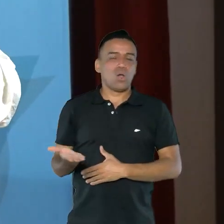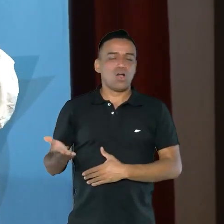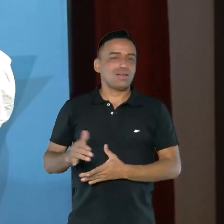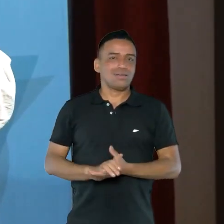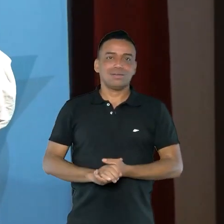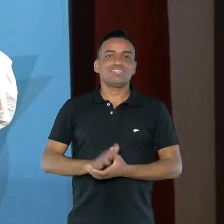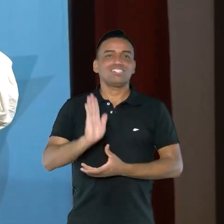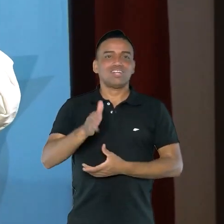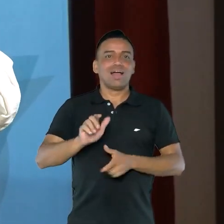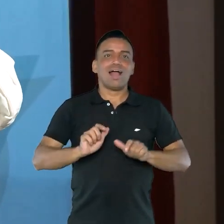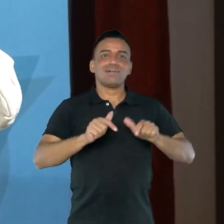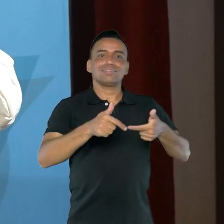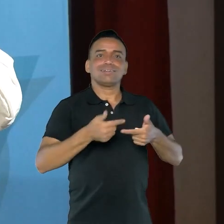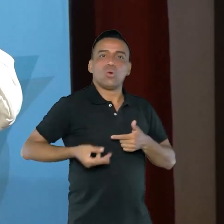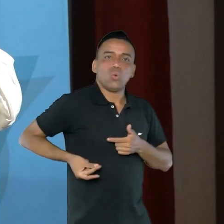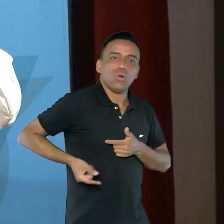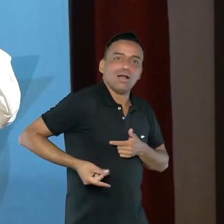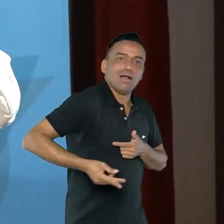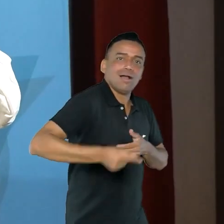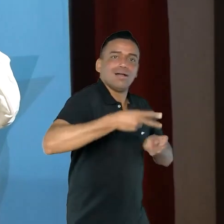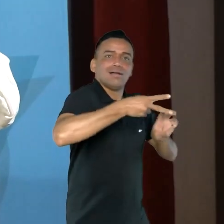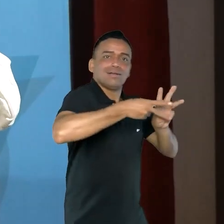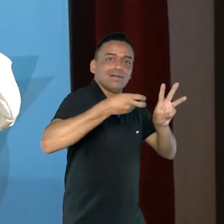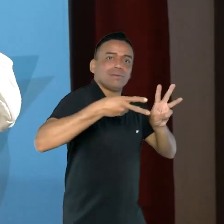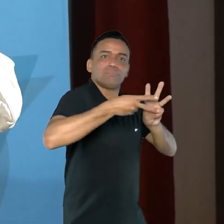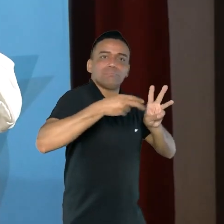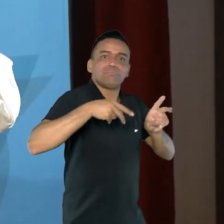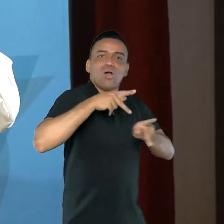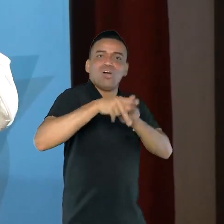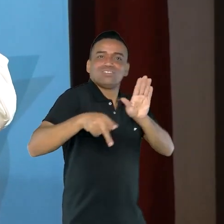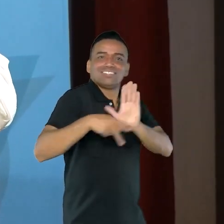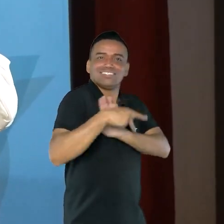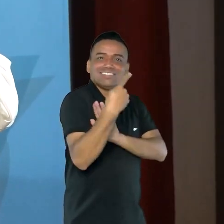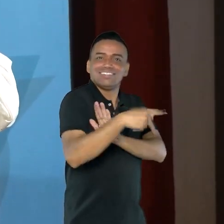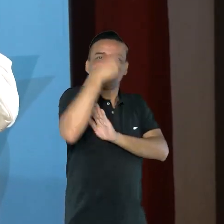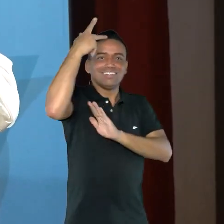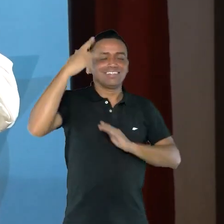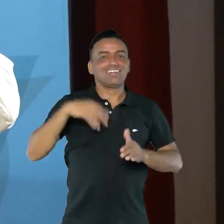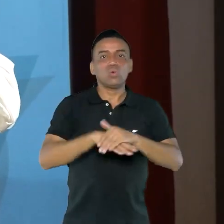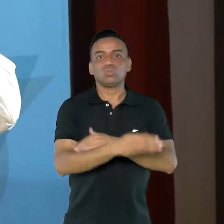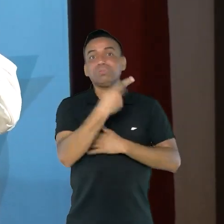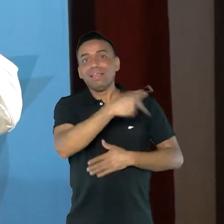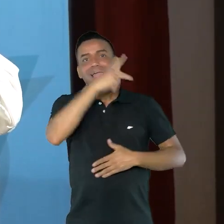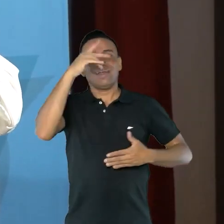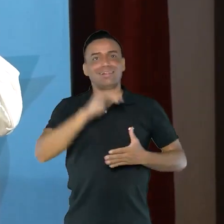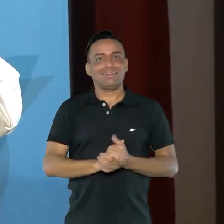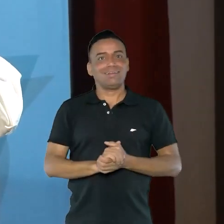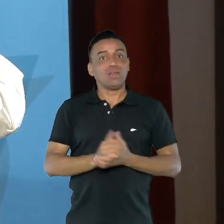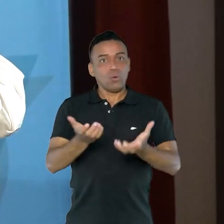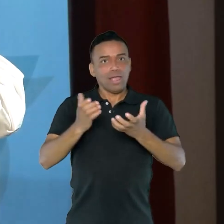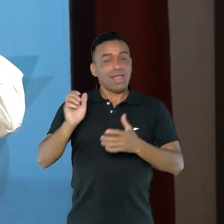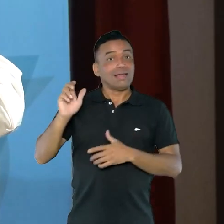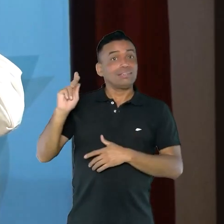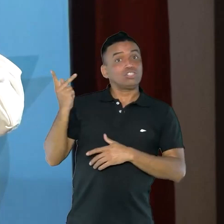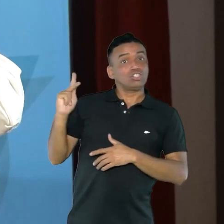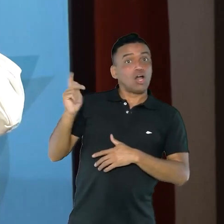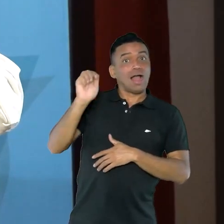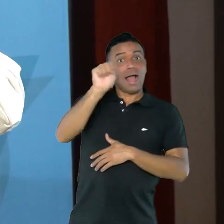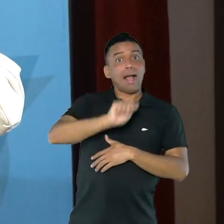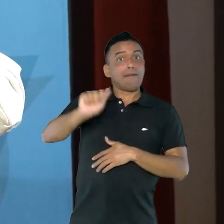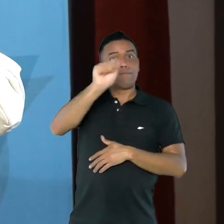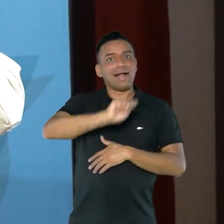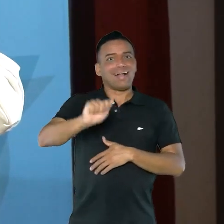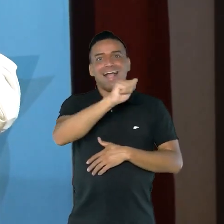milenar, né, de muitos povos. Então, de fato, né, isso que você traz, esse apagamento, foi algo orquestrado pelo